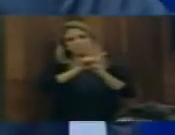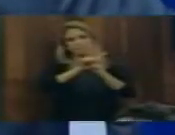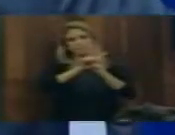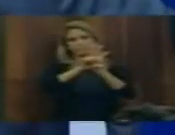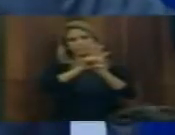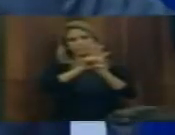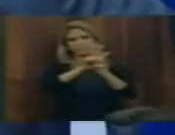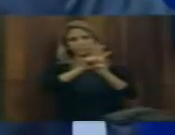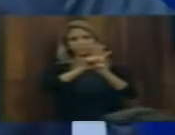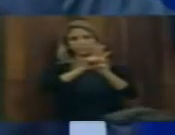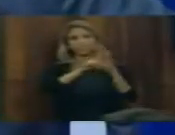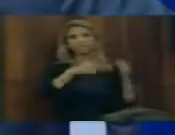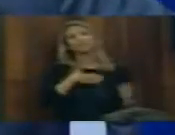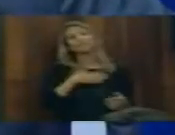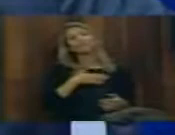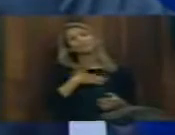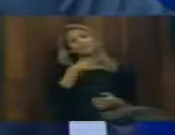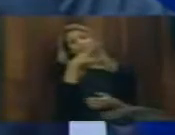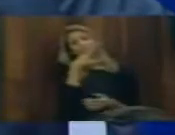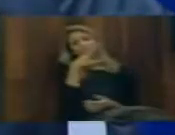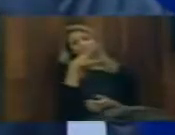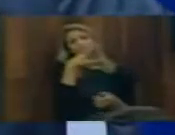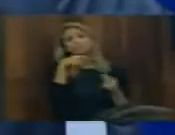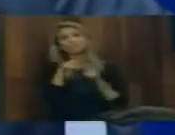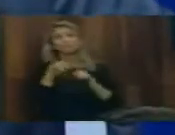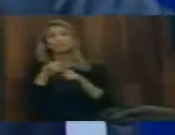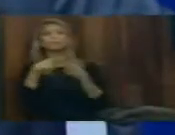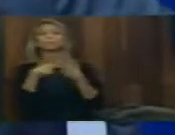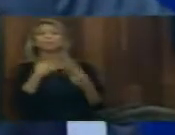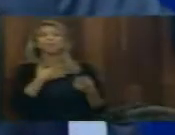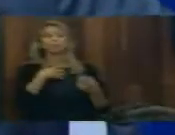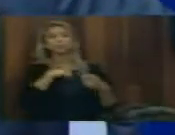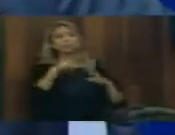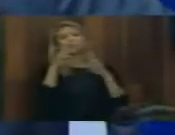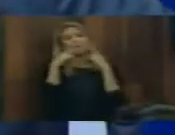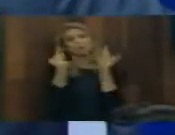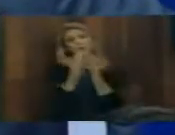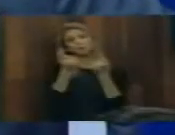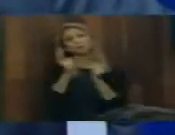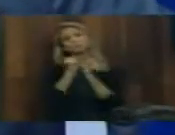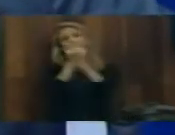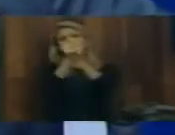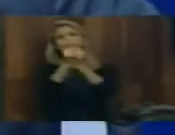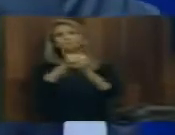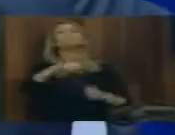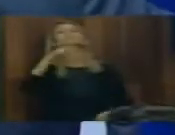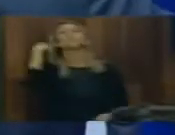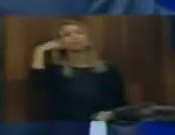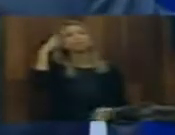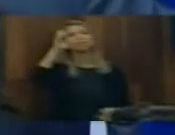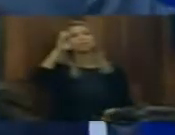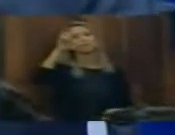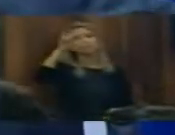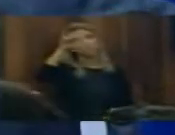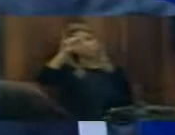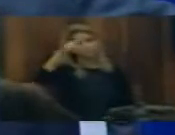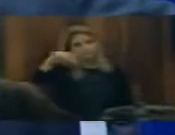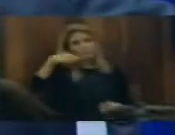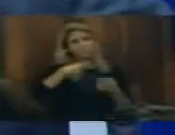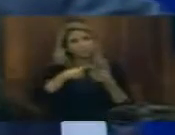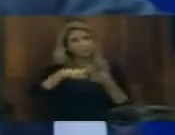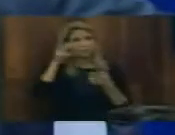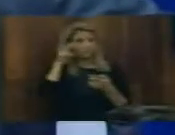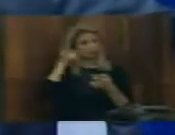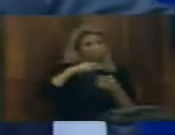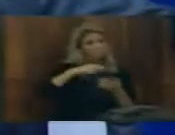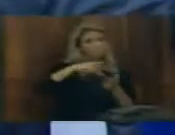estive presente com o nosso vereador Edilan em reunião em defesa ao projeto de lei do Rafael